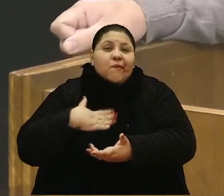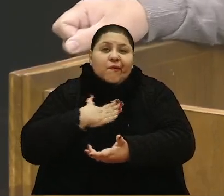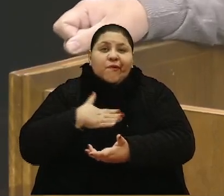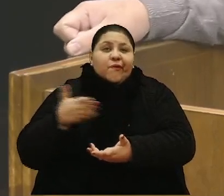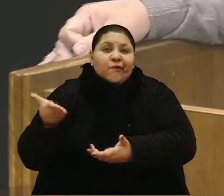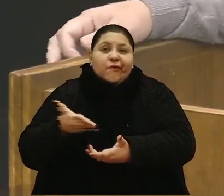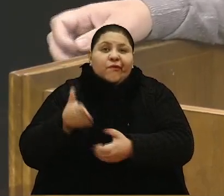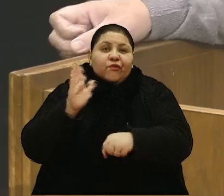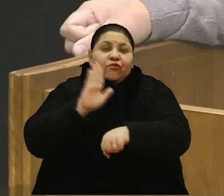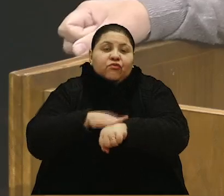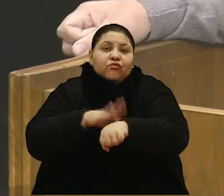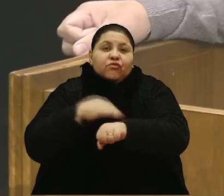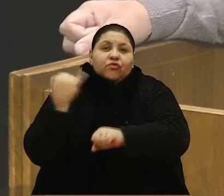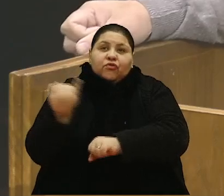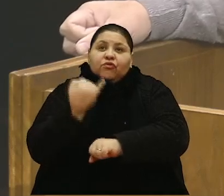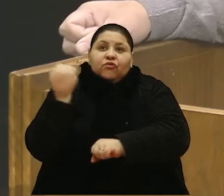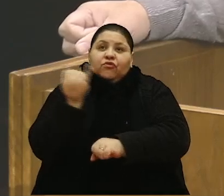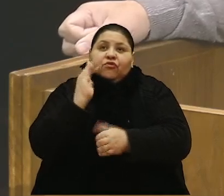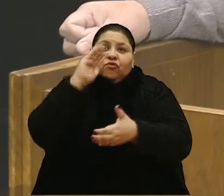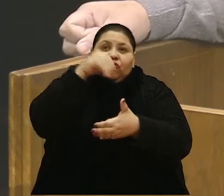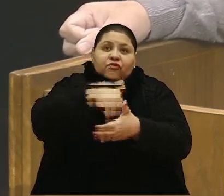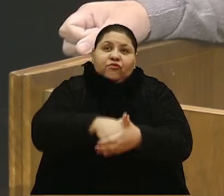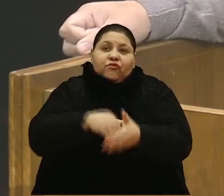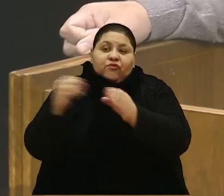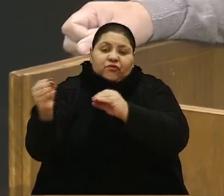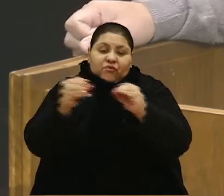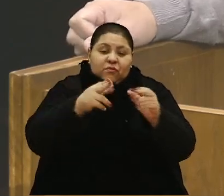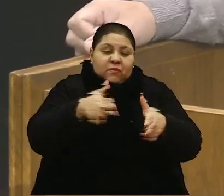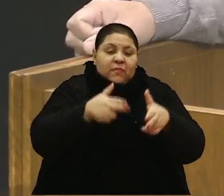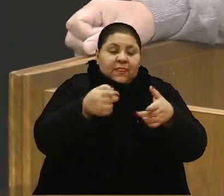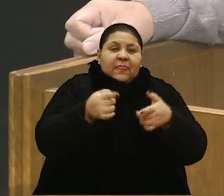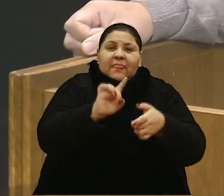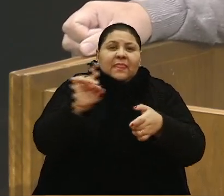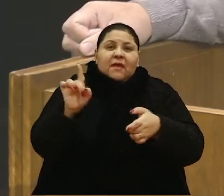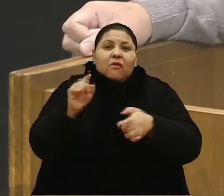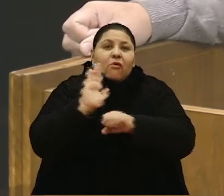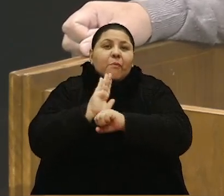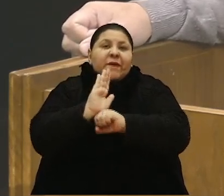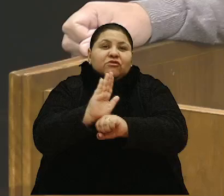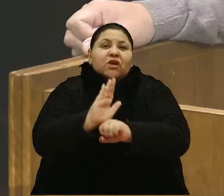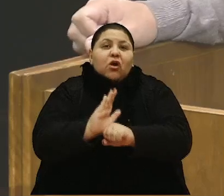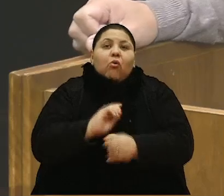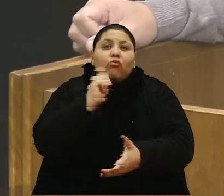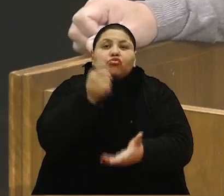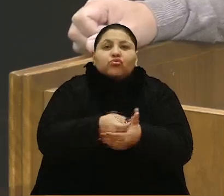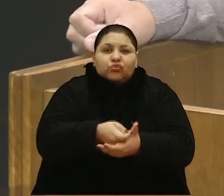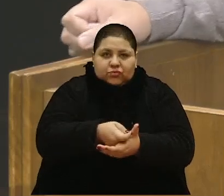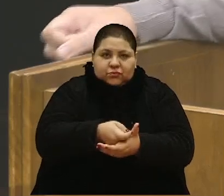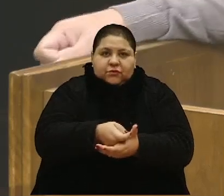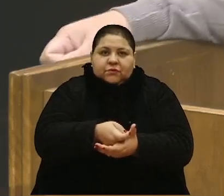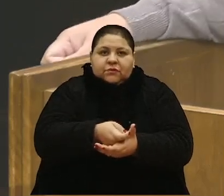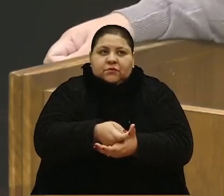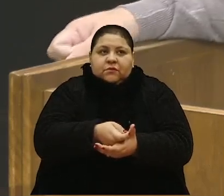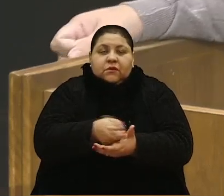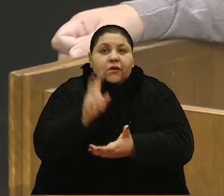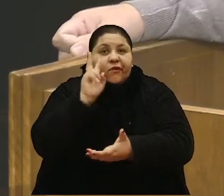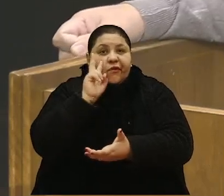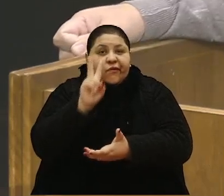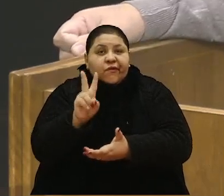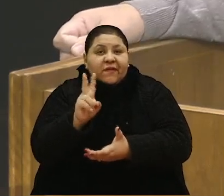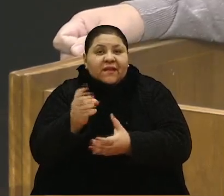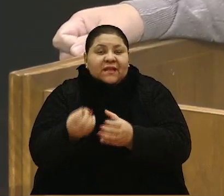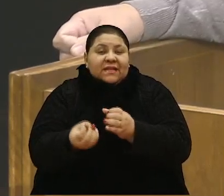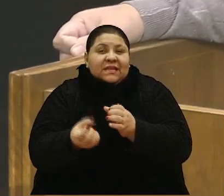num momento tão importante, ter votado pela vinda do trem, não pela vinda, mas para ajudar com os custos. E que eu vejo que se gera uma